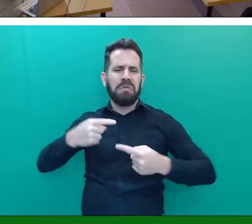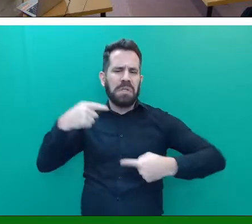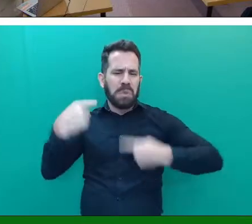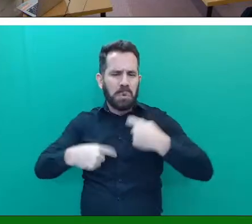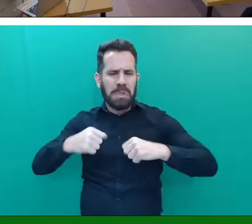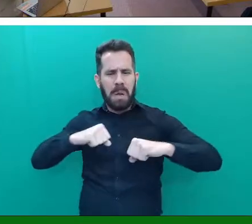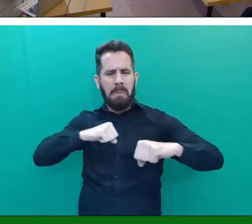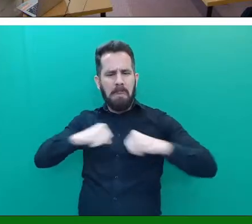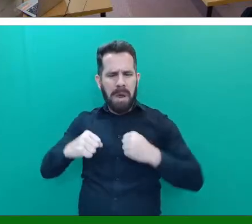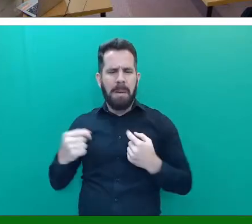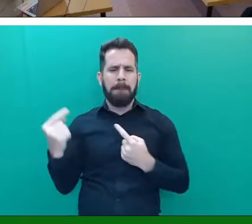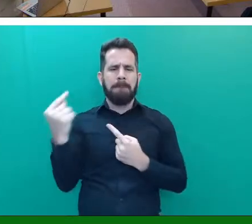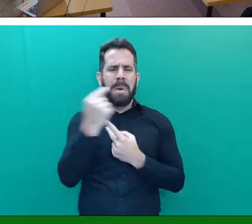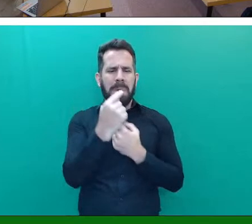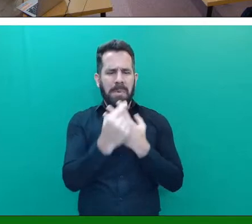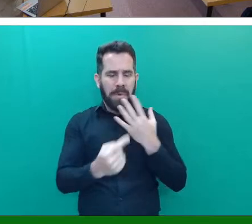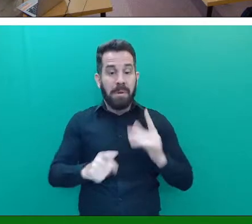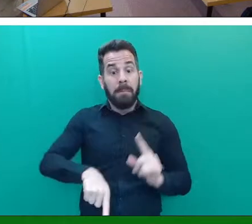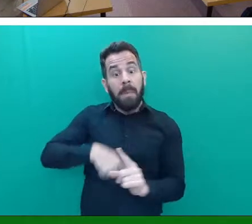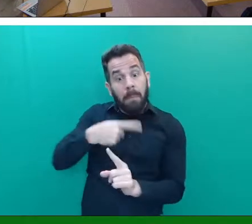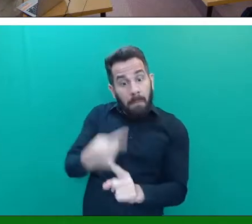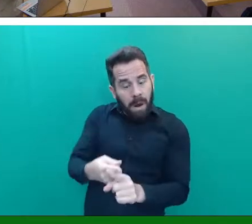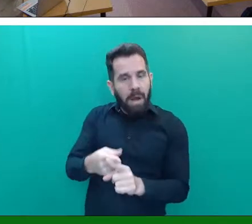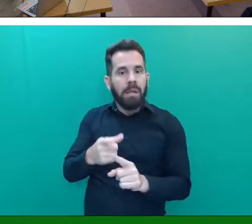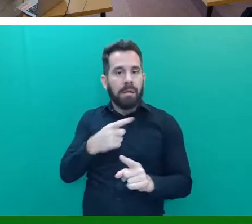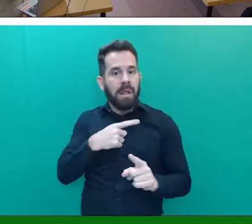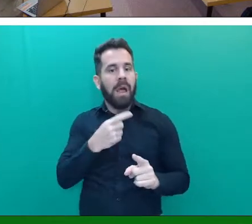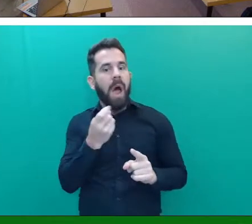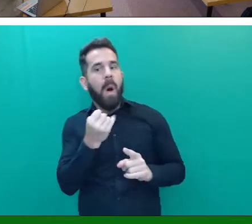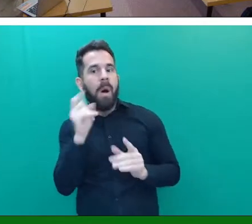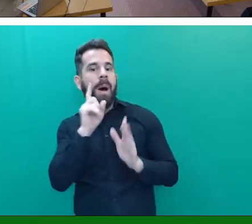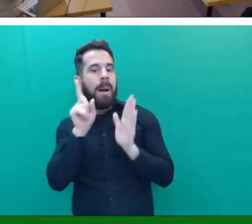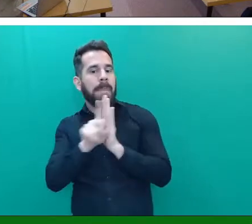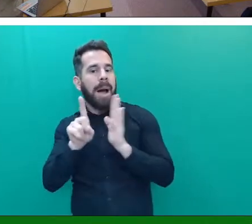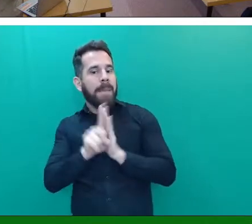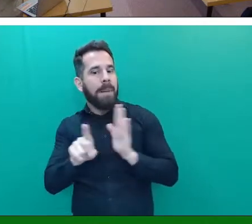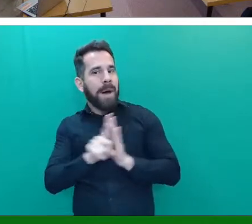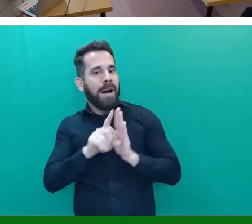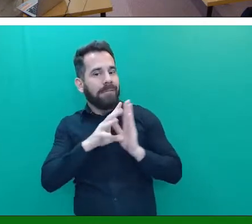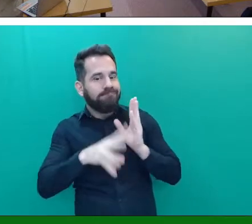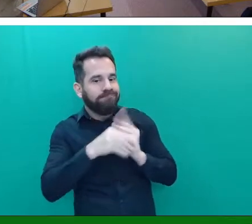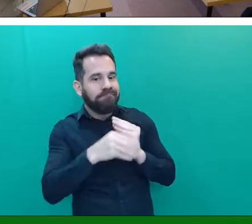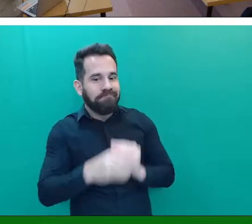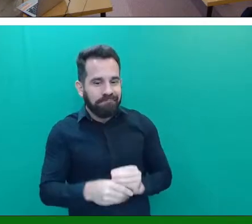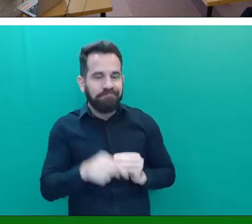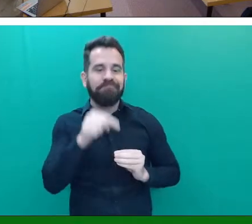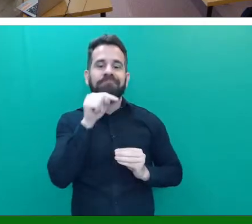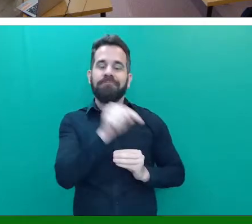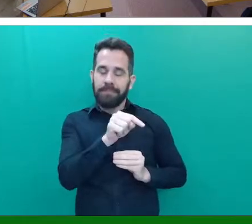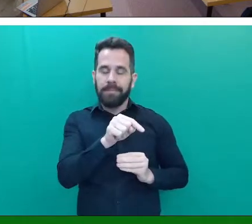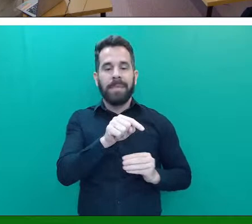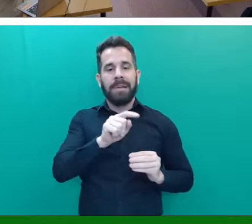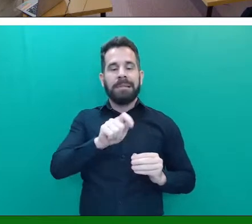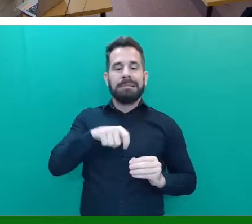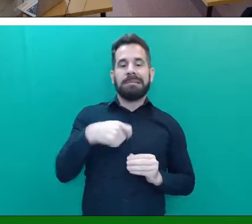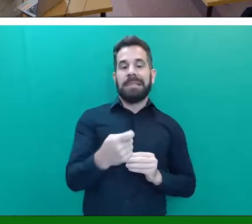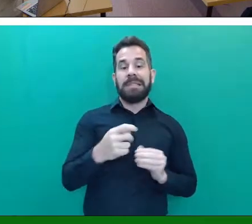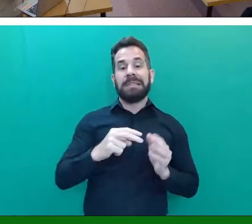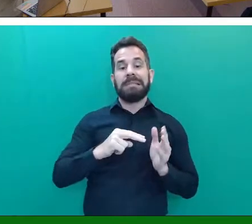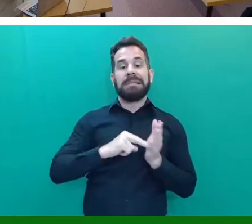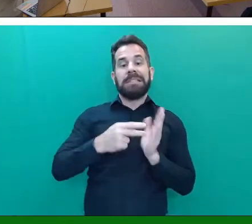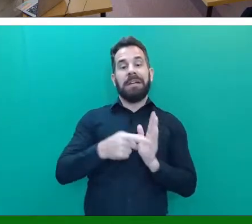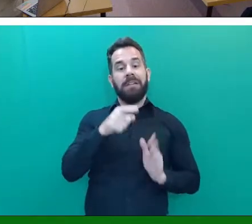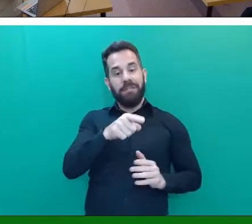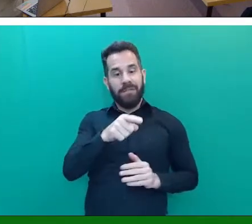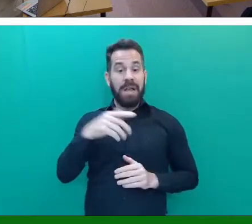questionamentos futuros. Eu acho que isso expressa a maturidade da Renata ao